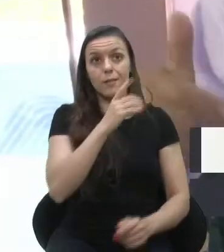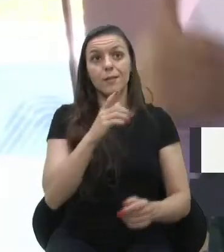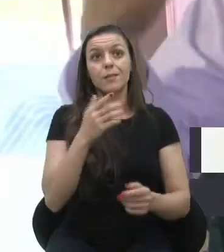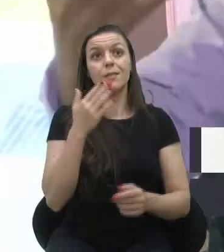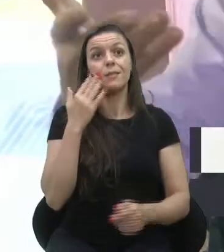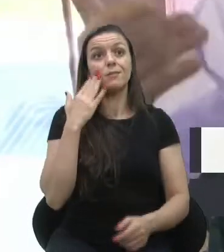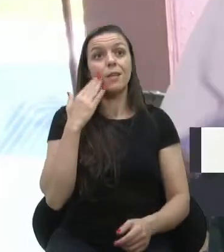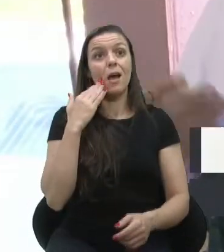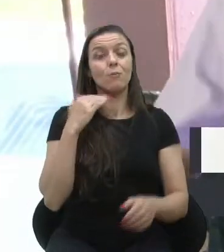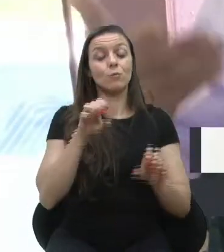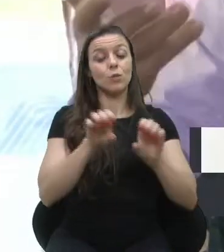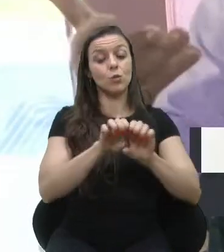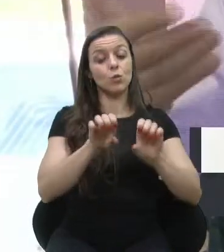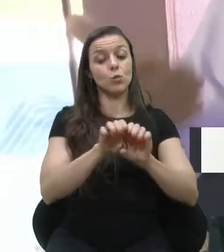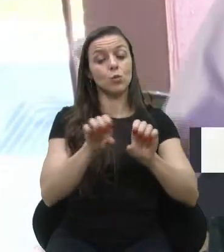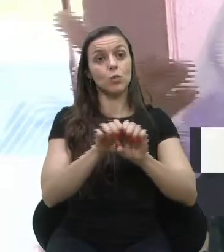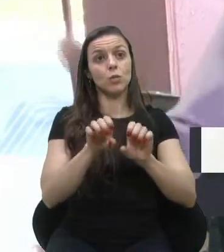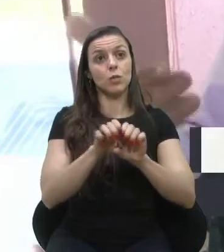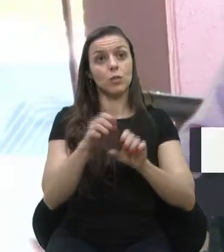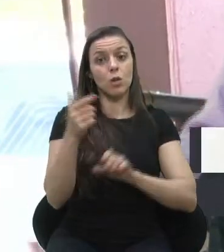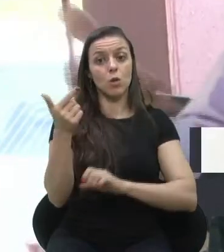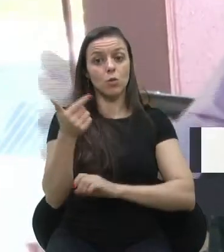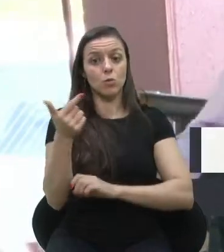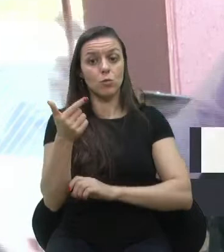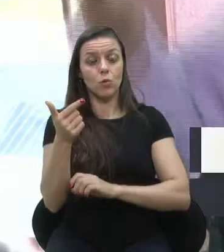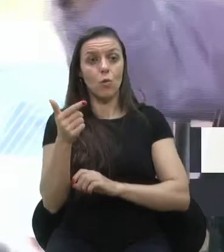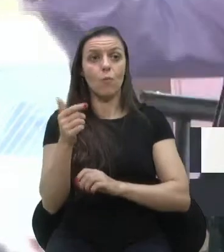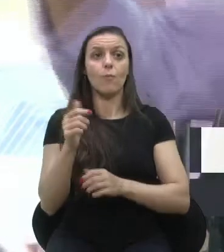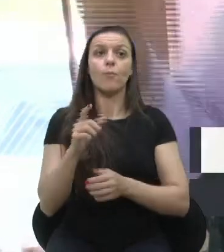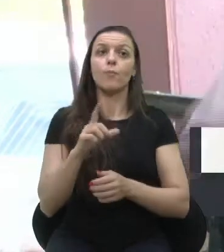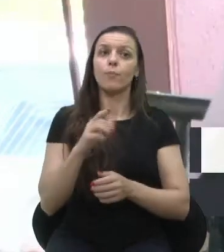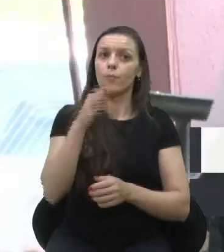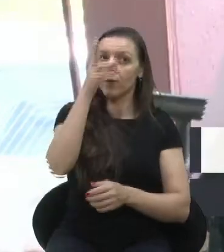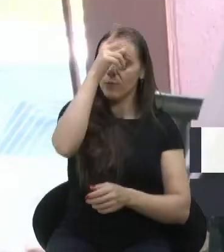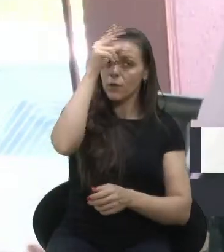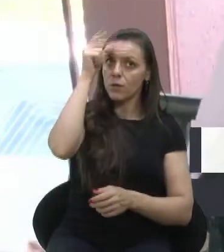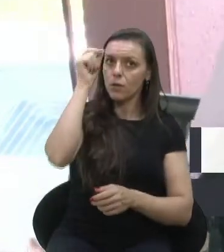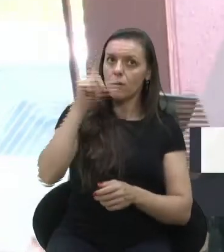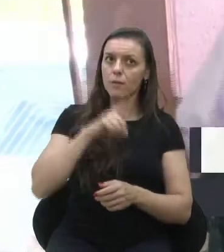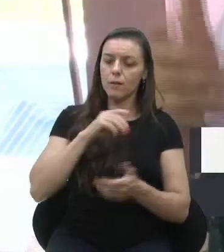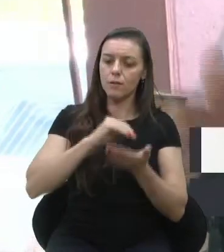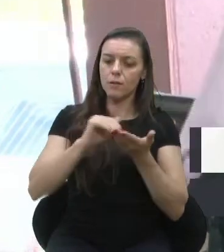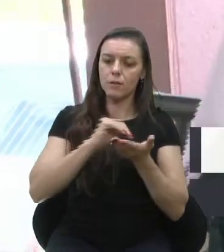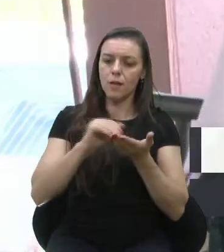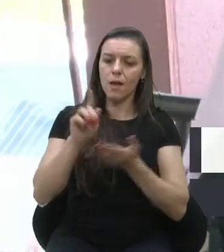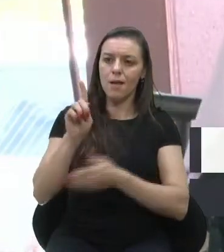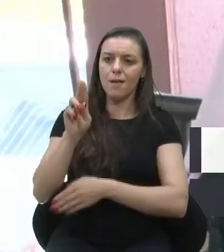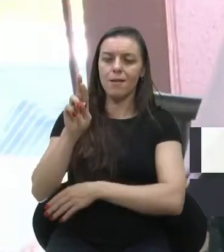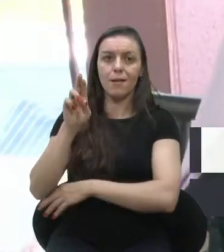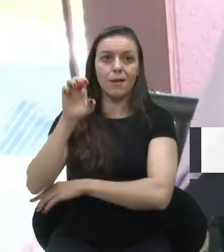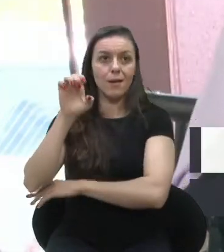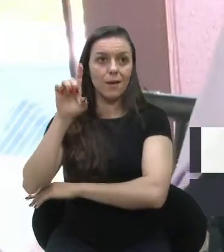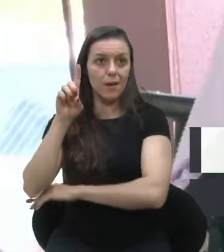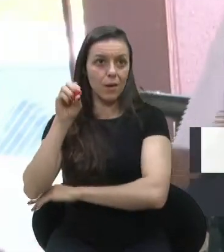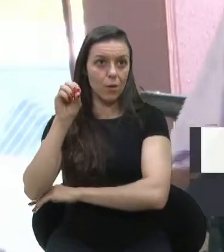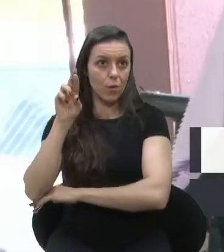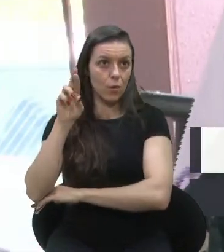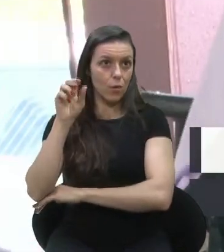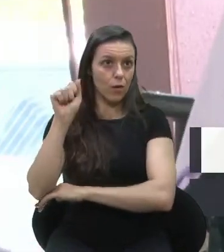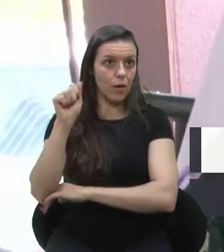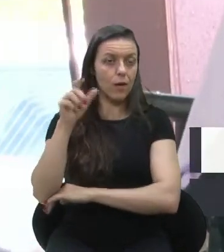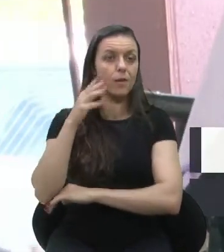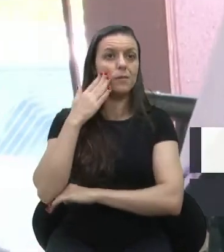qualifying estruturando a Subprefeitura que logo logo acredito secretária que legal que está aqui deve aprontar a nossa casa